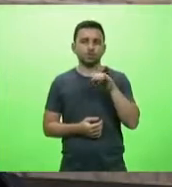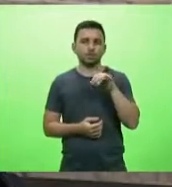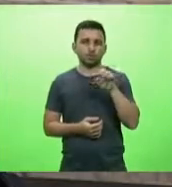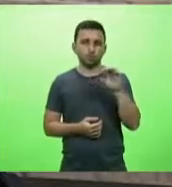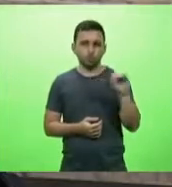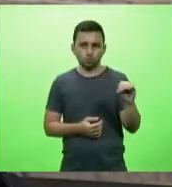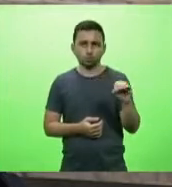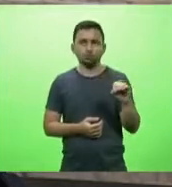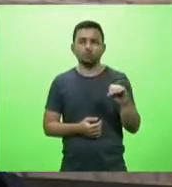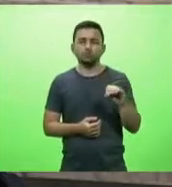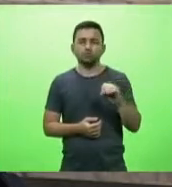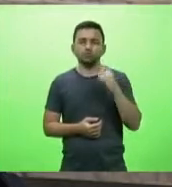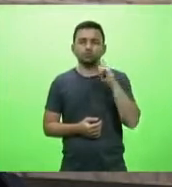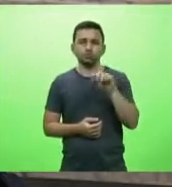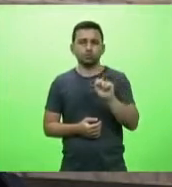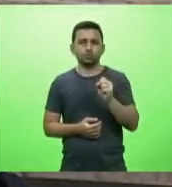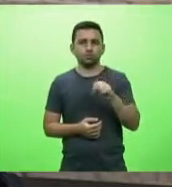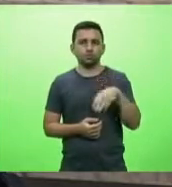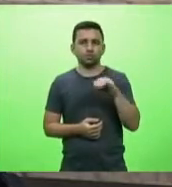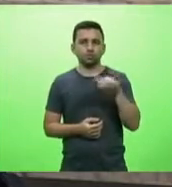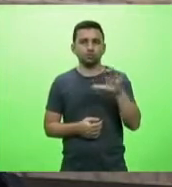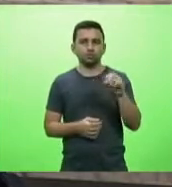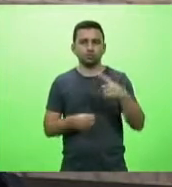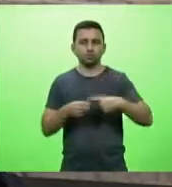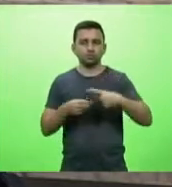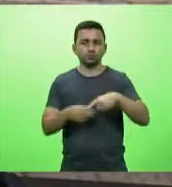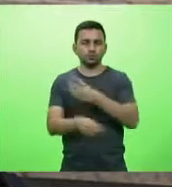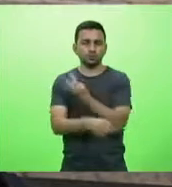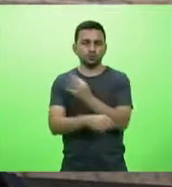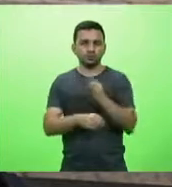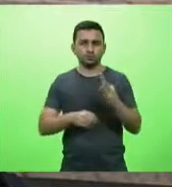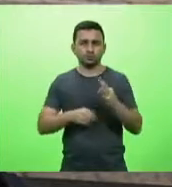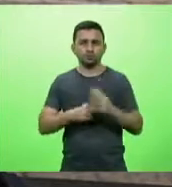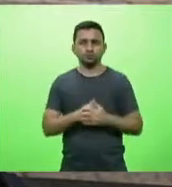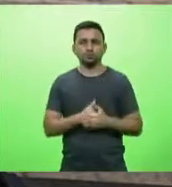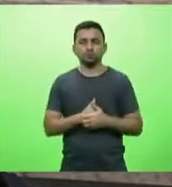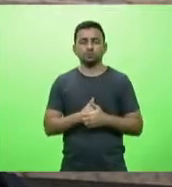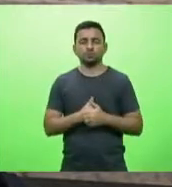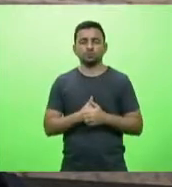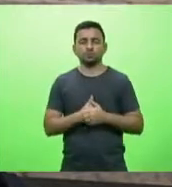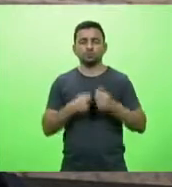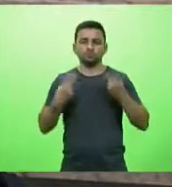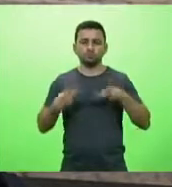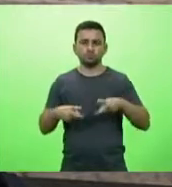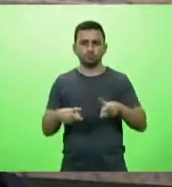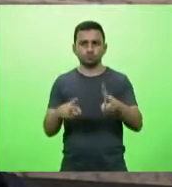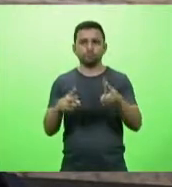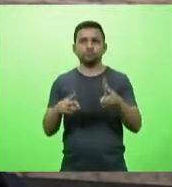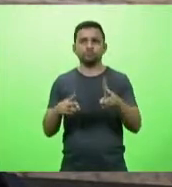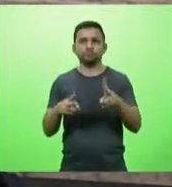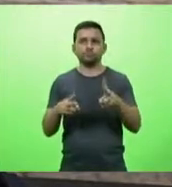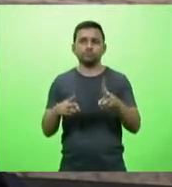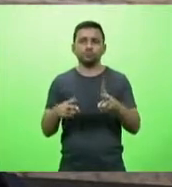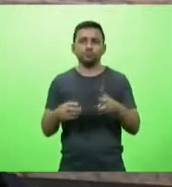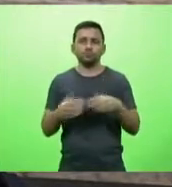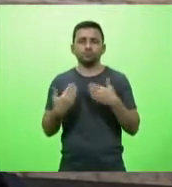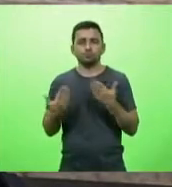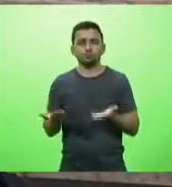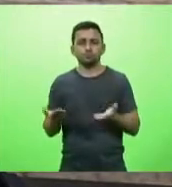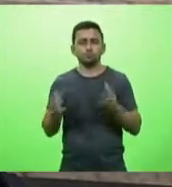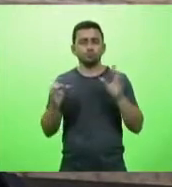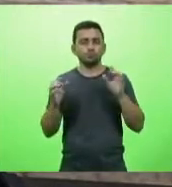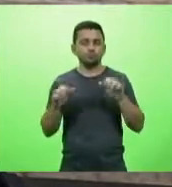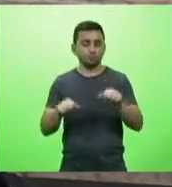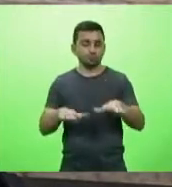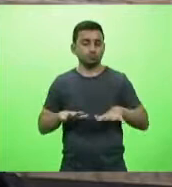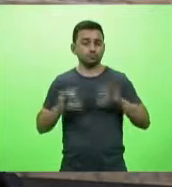ocorrido no dia 8 de março, na cidade de Tubarão. Ato contínuo. E em face à realização da sessão especial de convocação